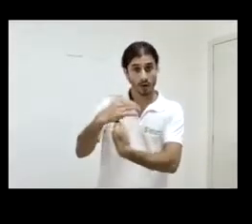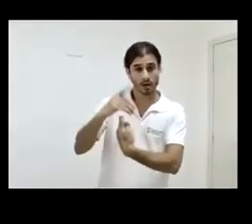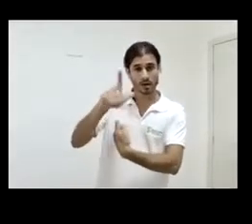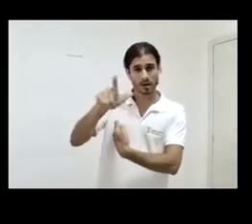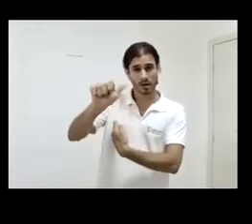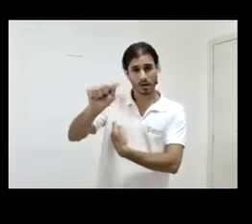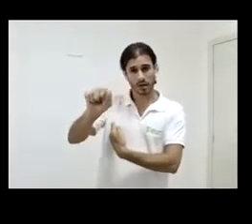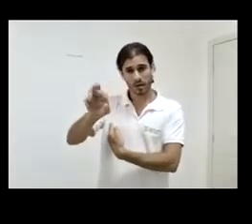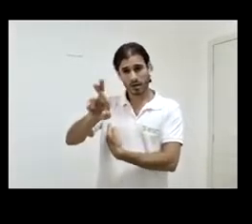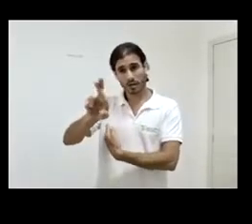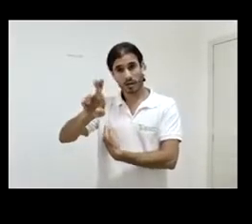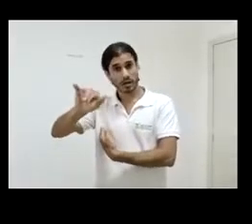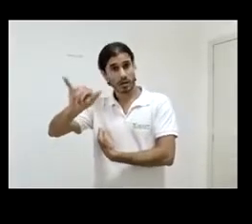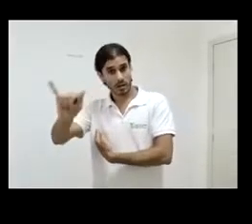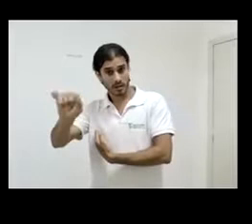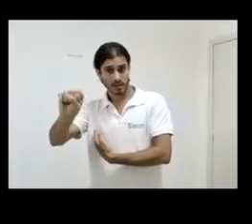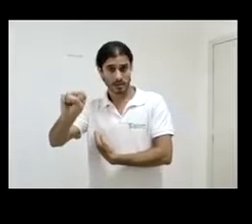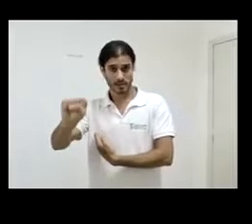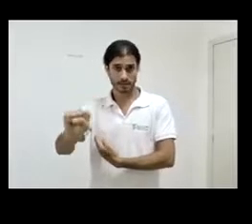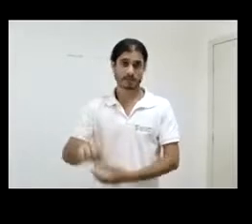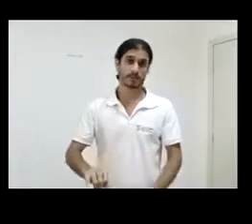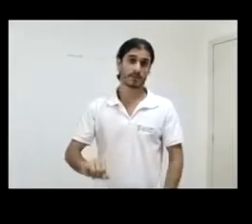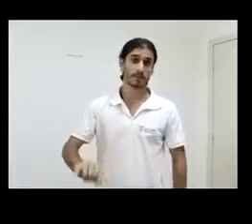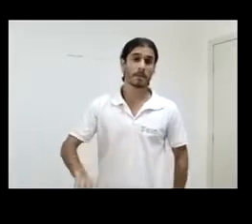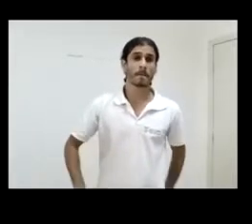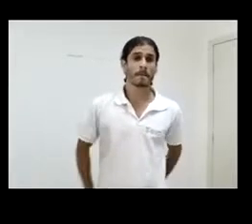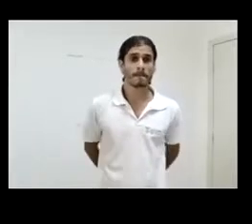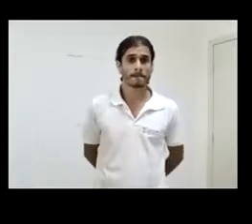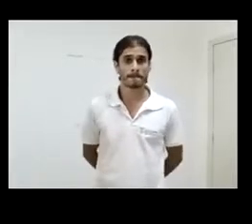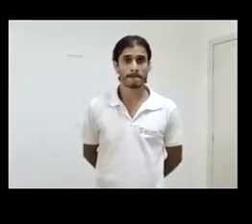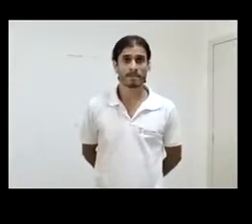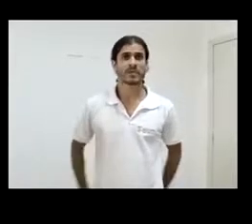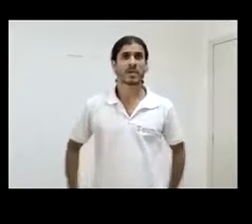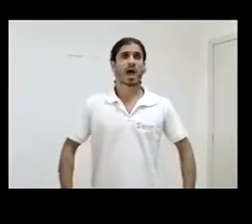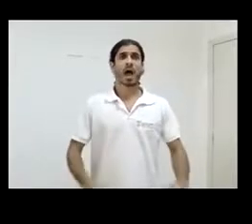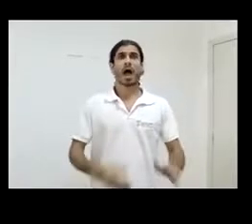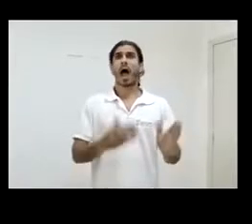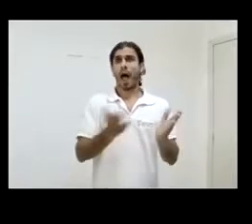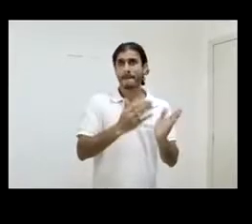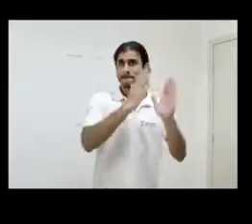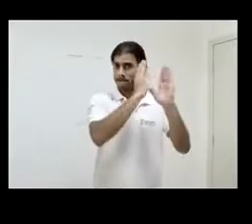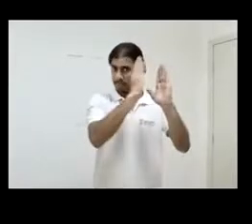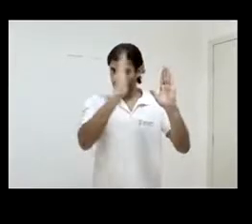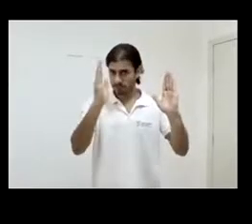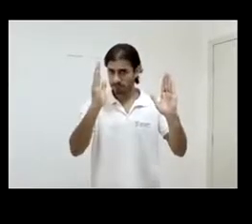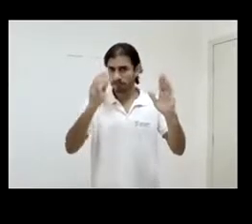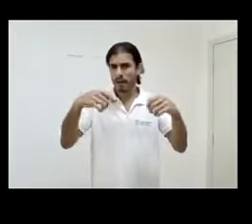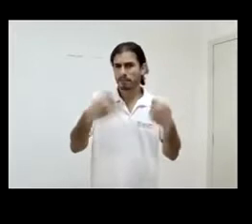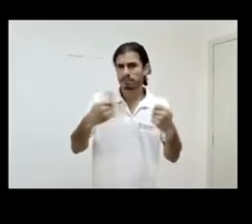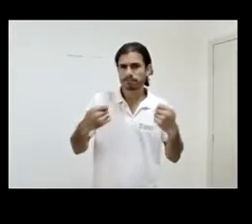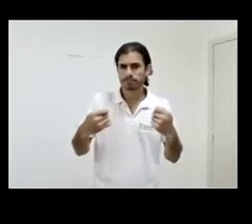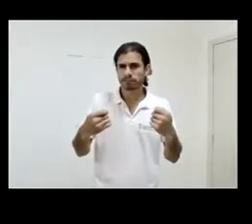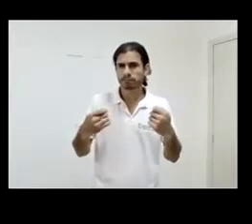a biblioteca, ela deve ser intermediária, fazer esse papel intermediário entre o conhecimento científico